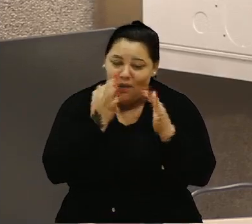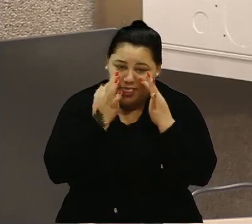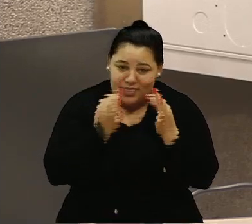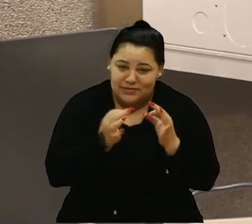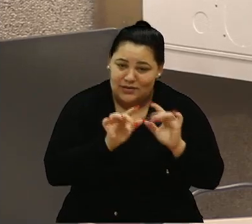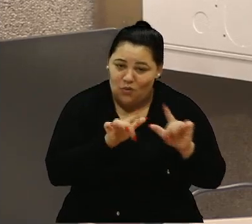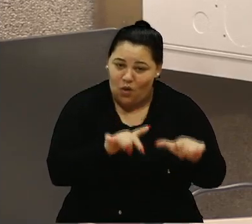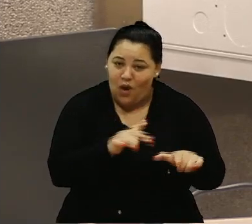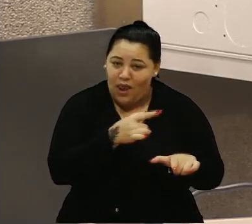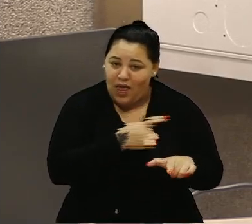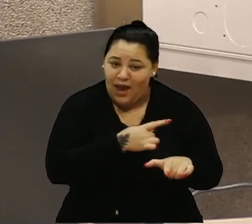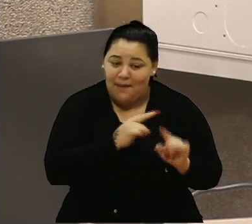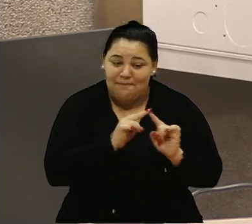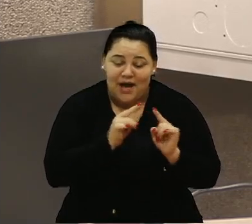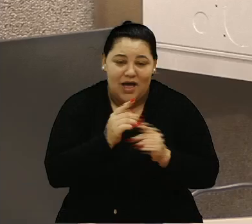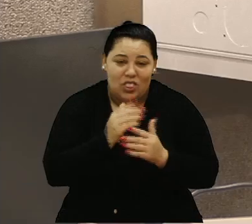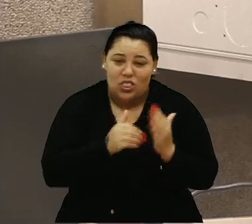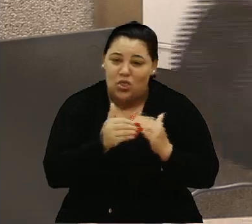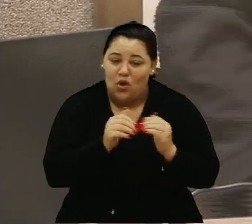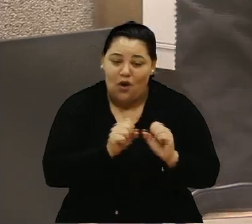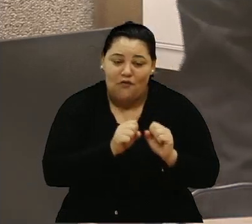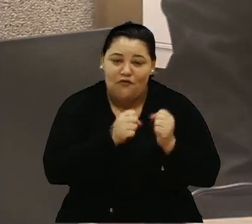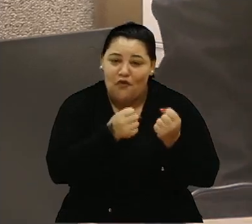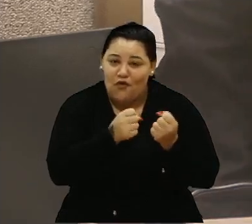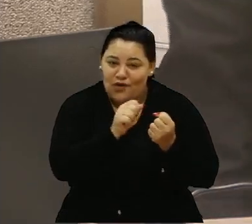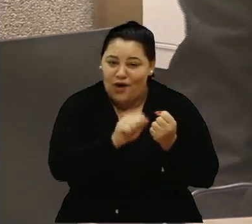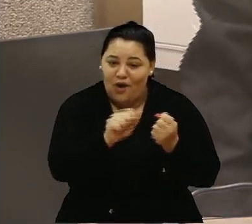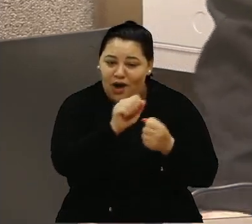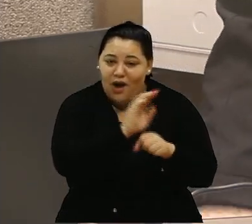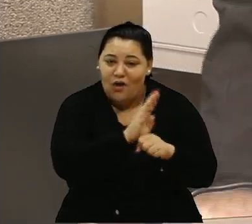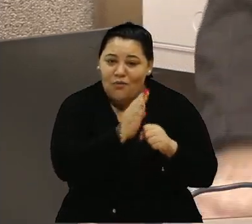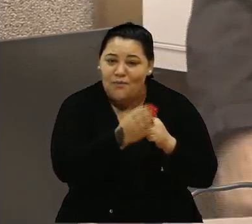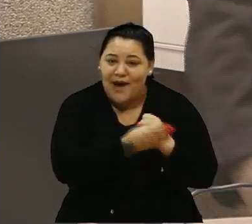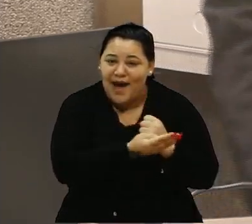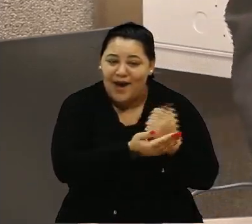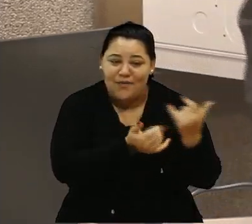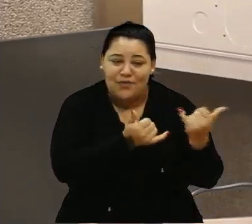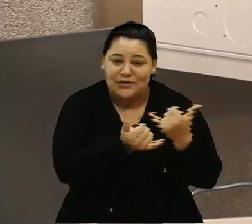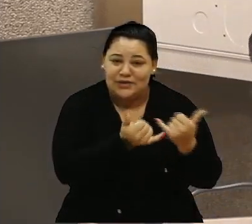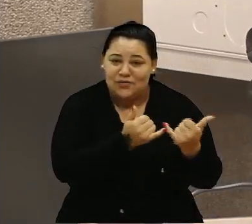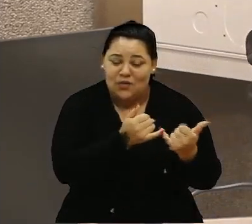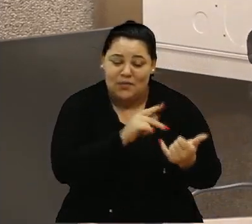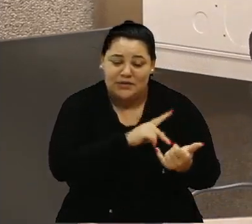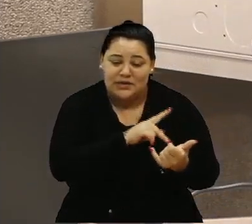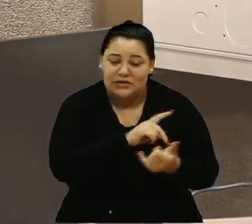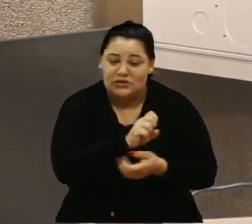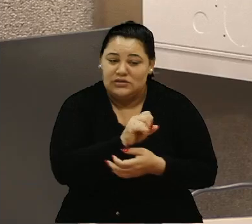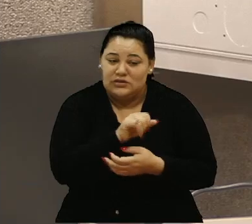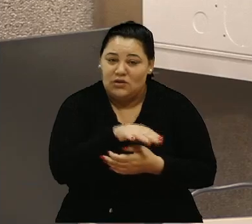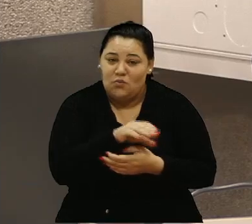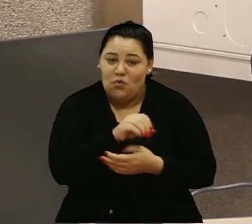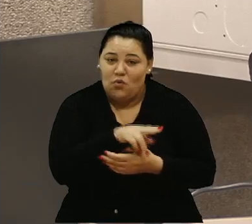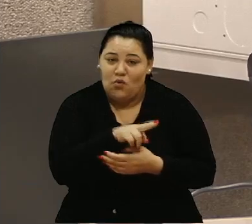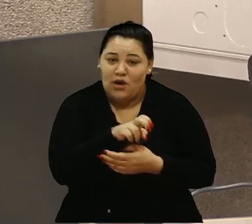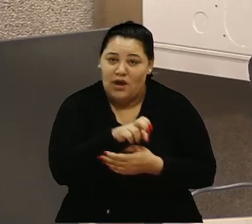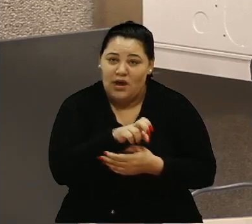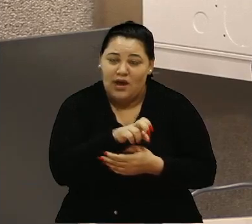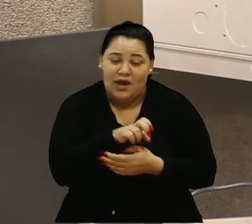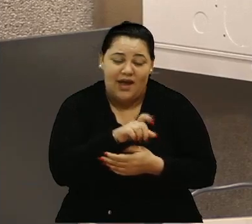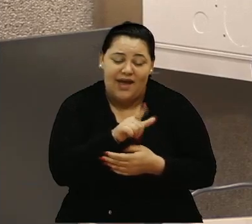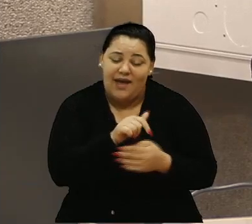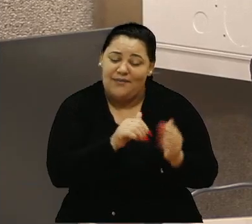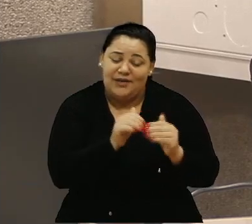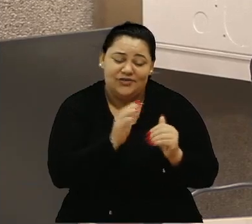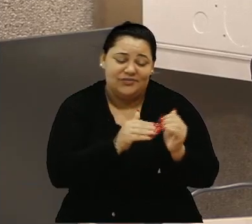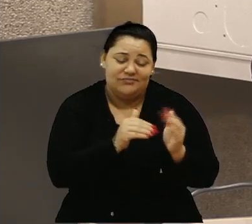lá. E todo o esforço da Associação do Bairro, lá presidido pela Simone, é praticamente inócuo, né?